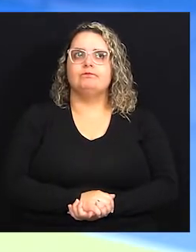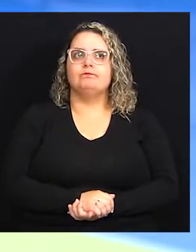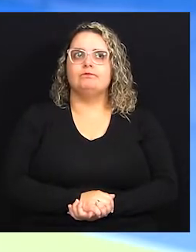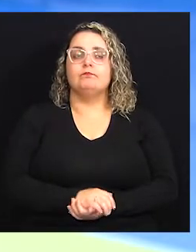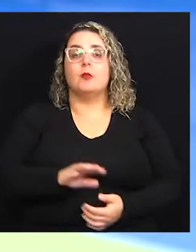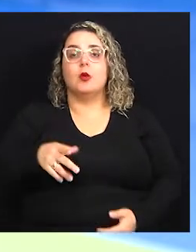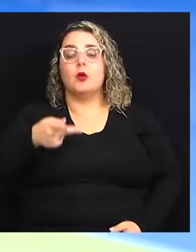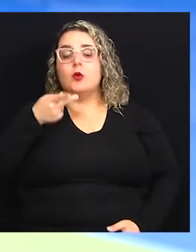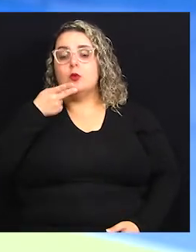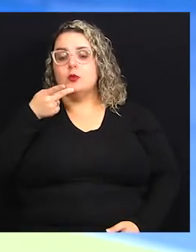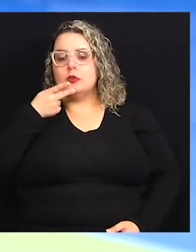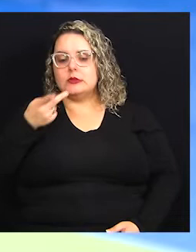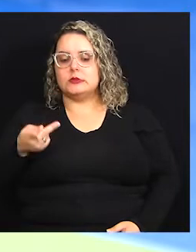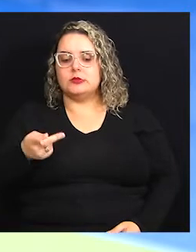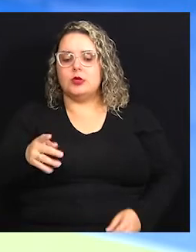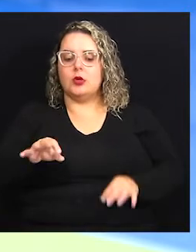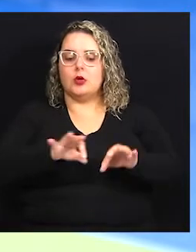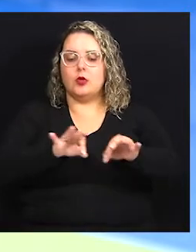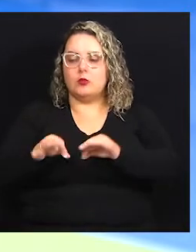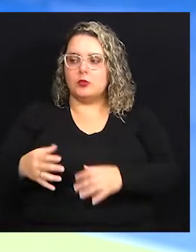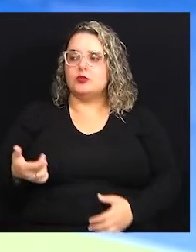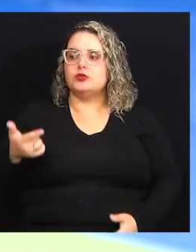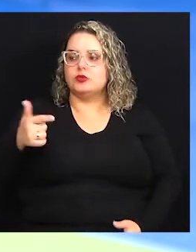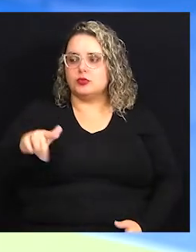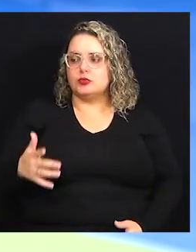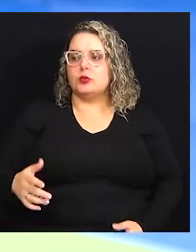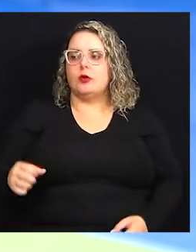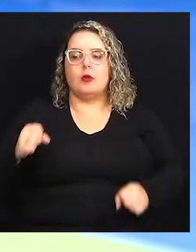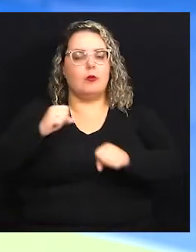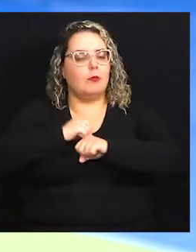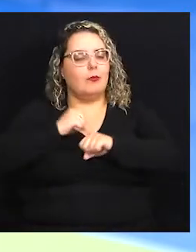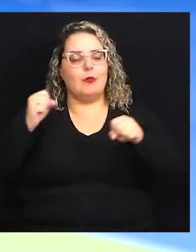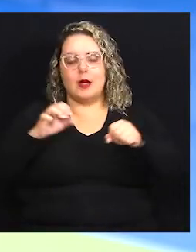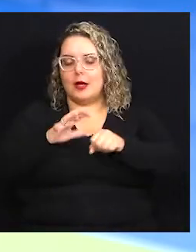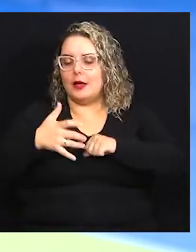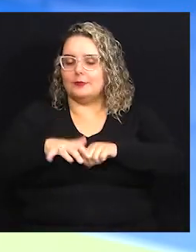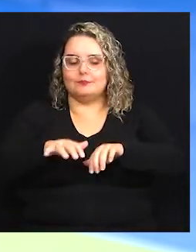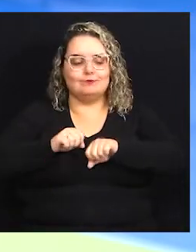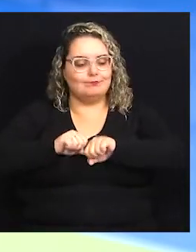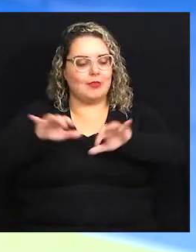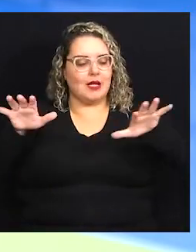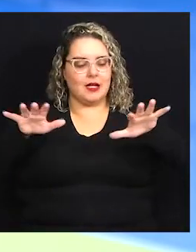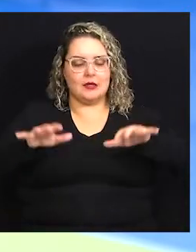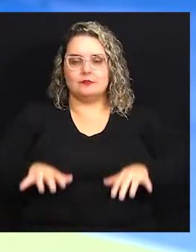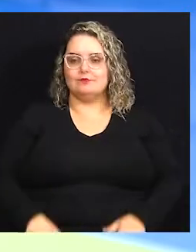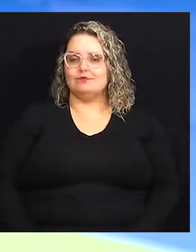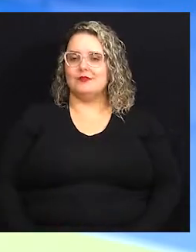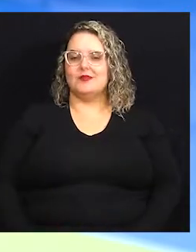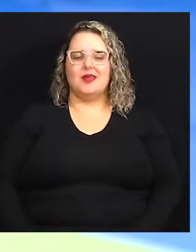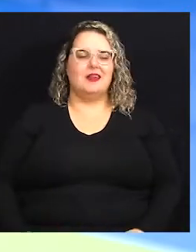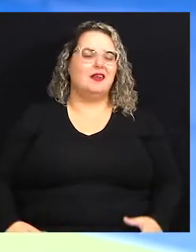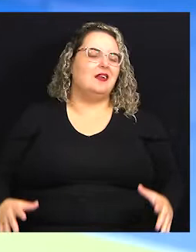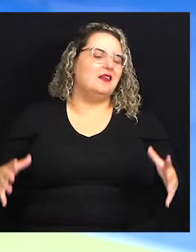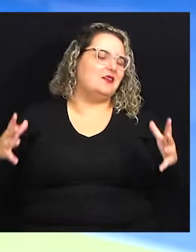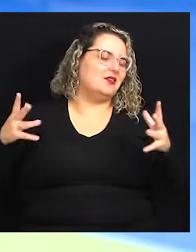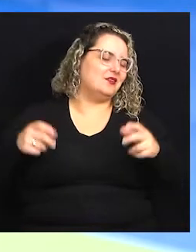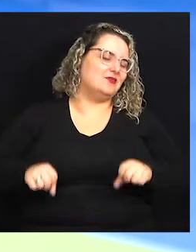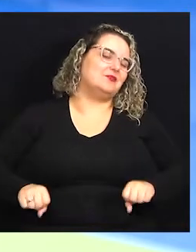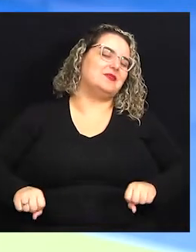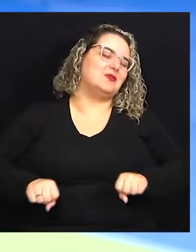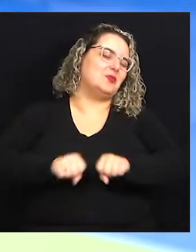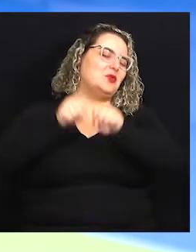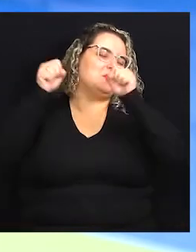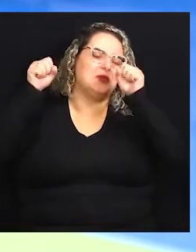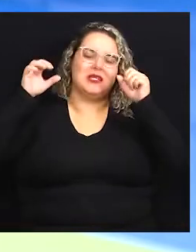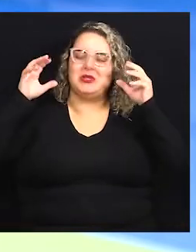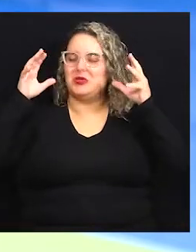Sinceramente falando, quando a gente pegou o projeto de novo, né, que estourou a pandemia, foi uma ducha de água fria para todo mundo, né, de uma forma